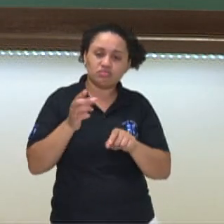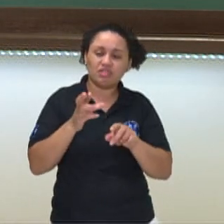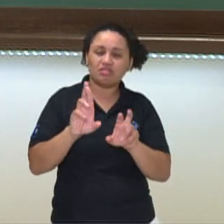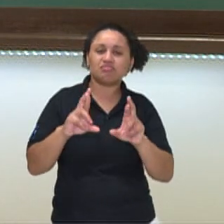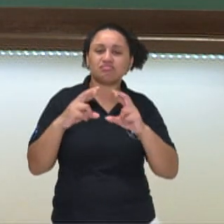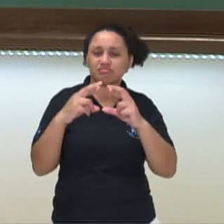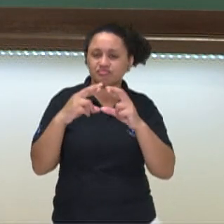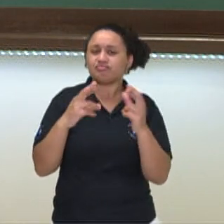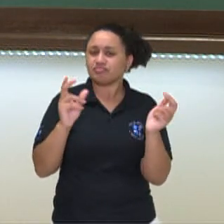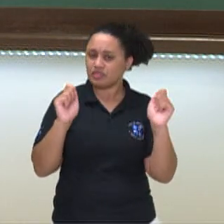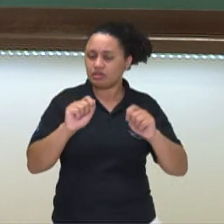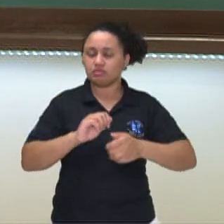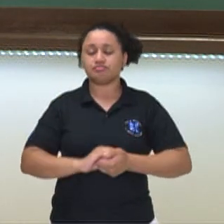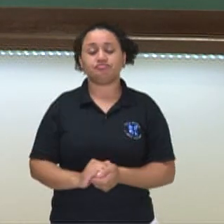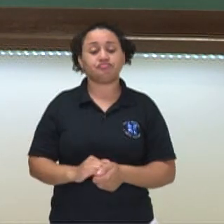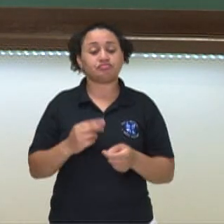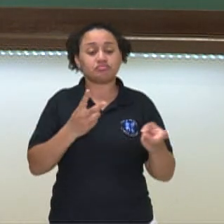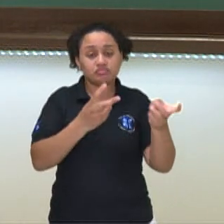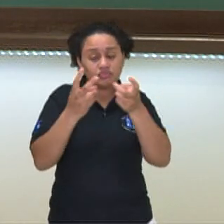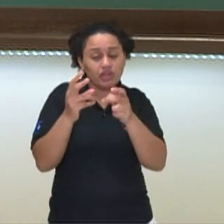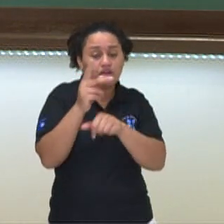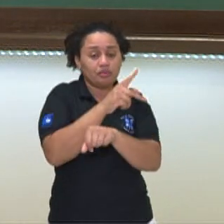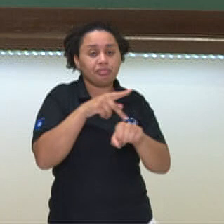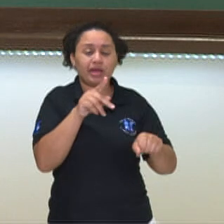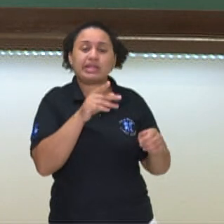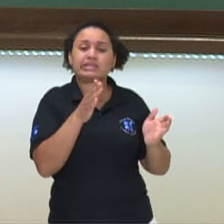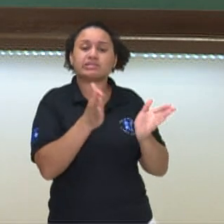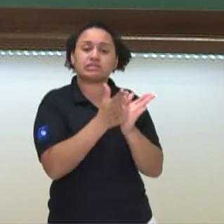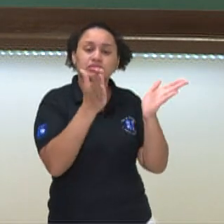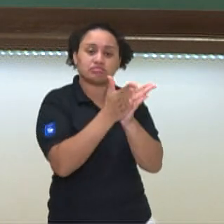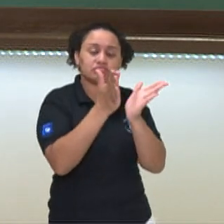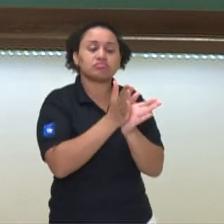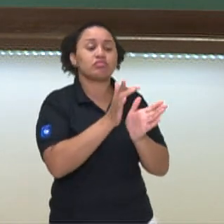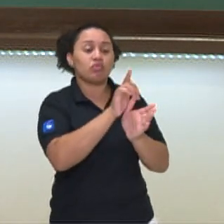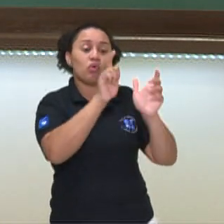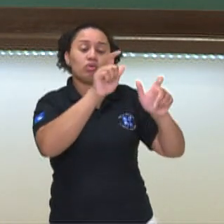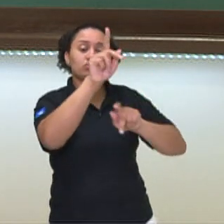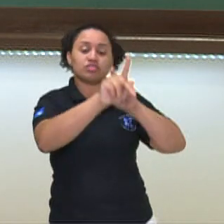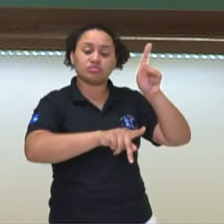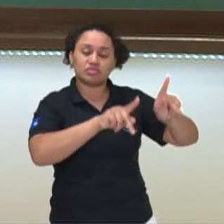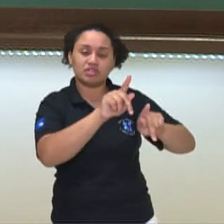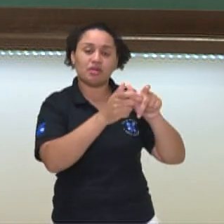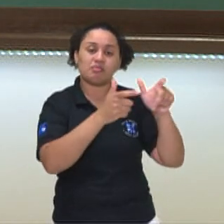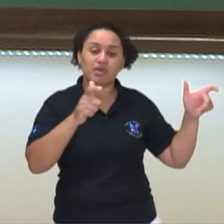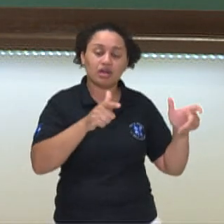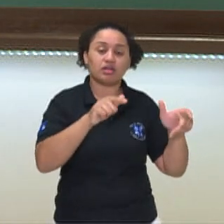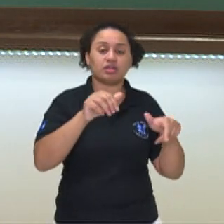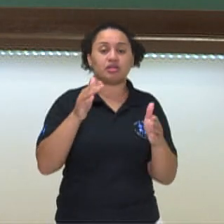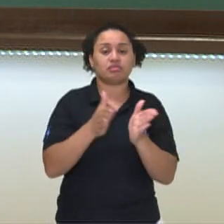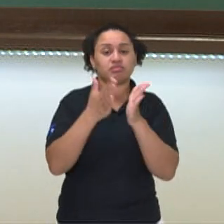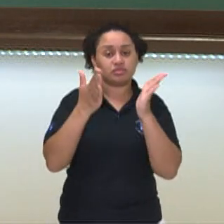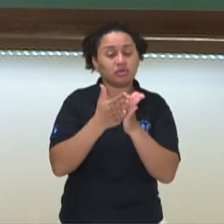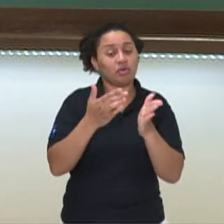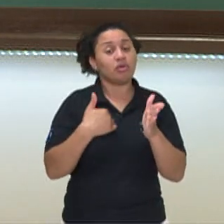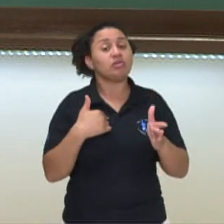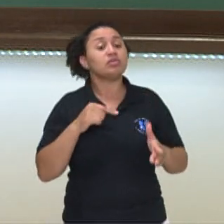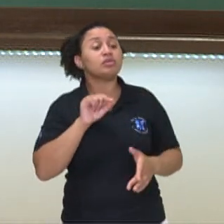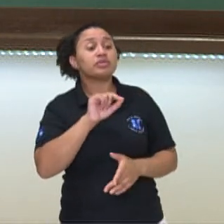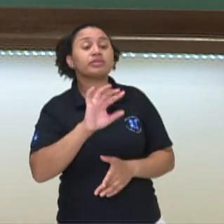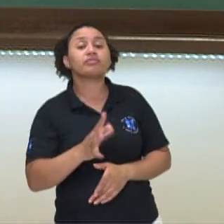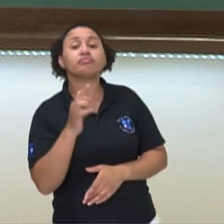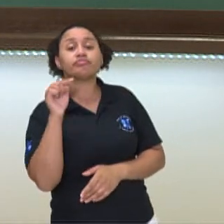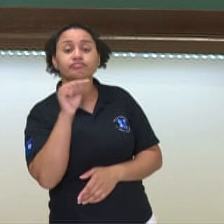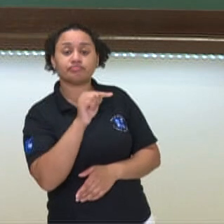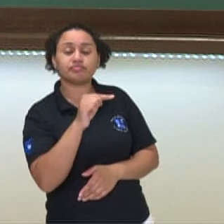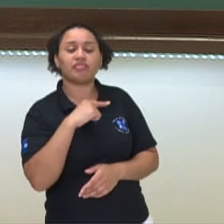Então a gente vai perceber que nos países mais pobres, onde a população predominantemente é pobre, o que vai acontecer? Muitas